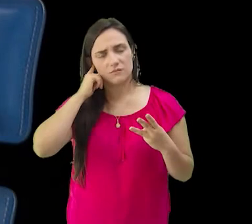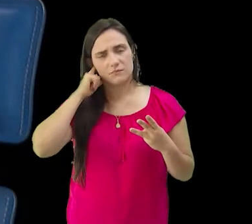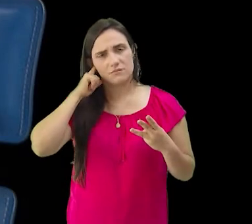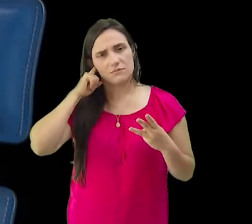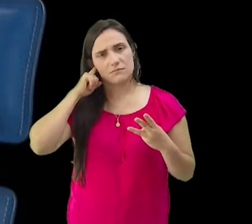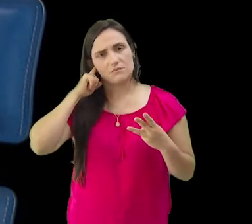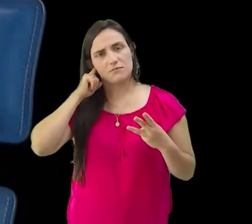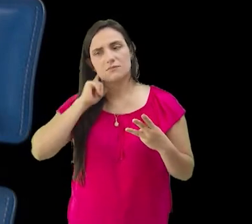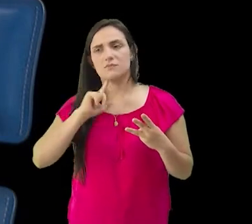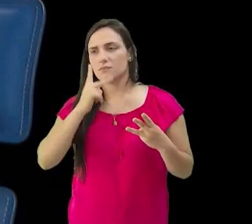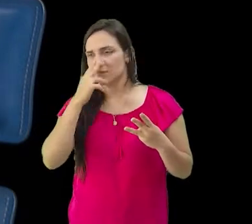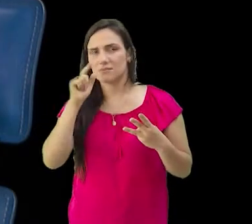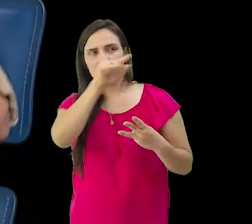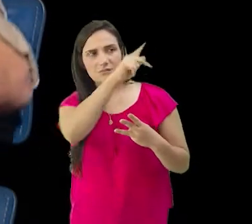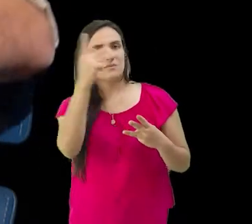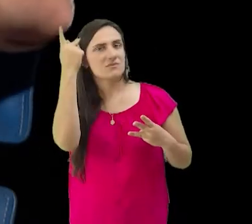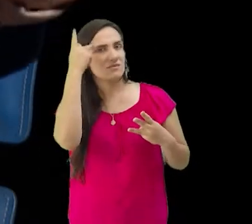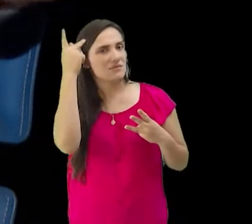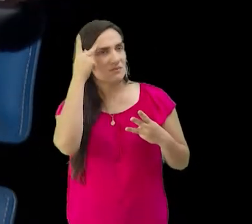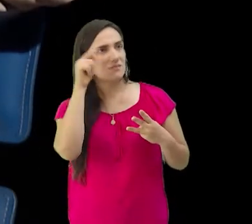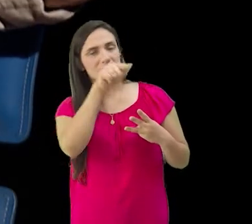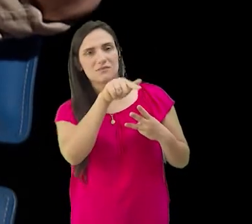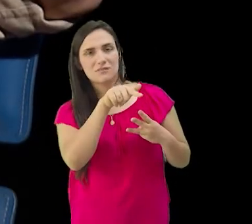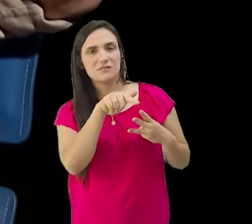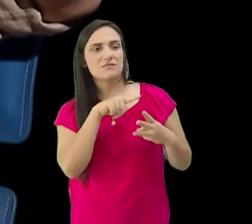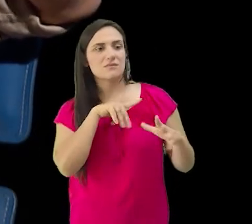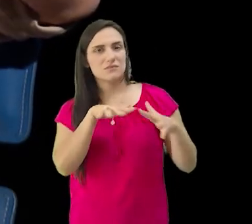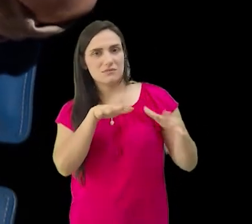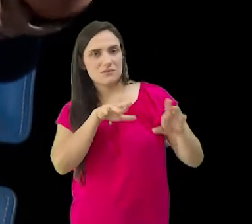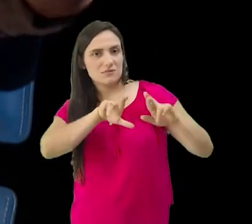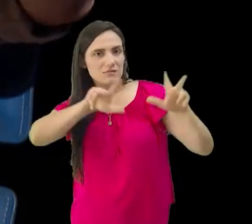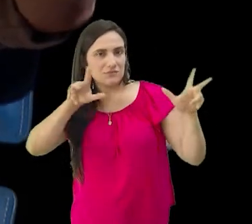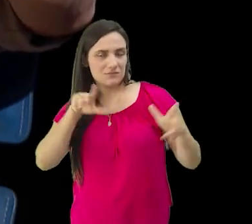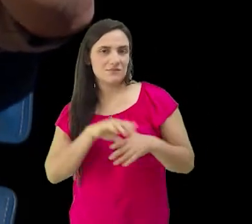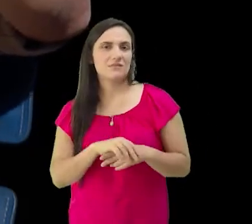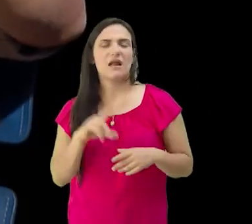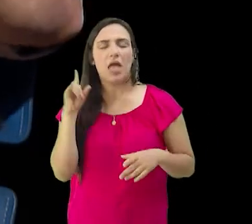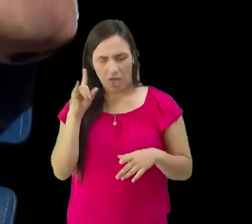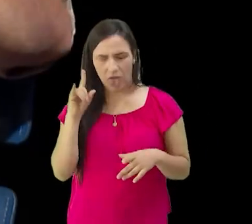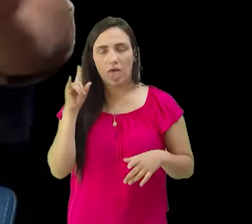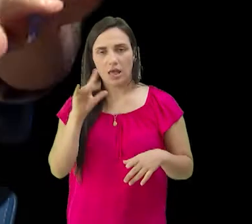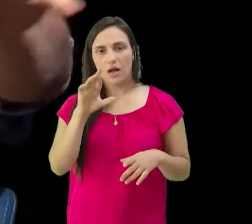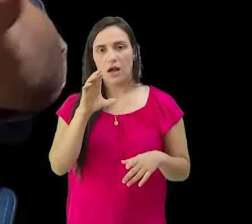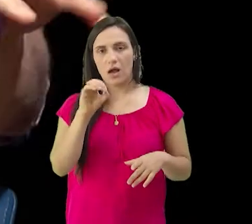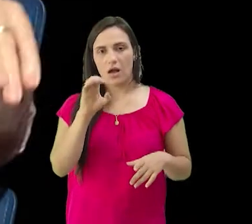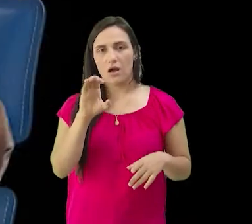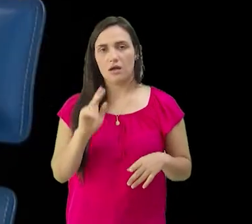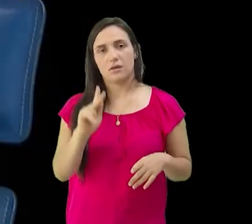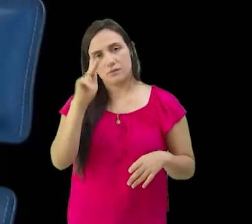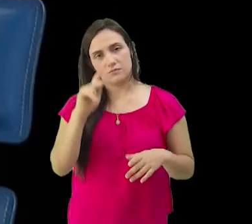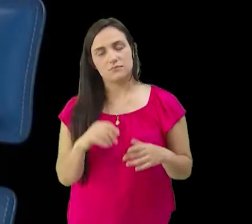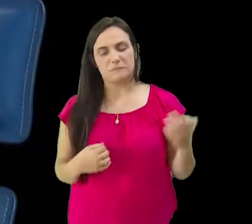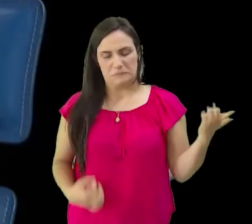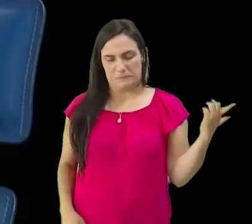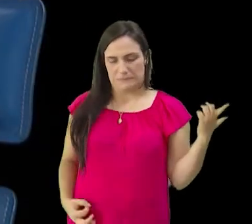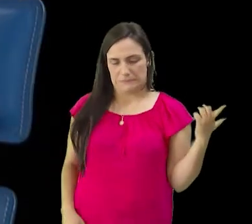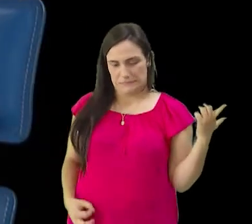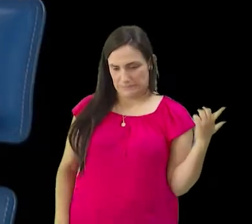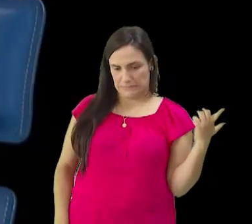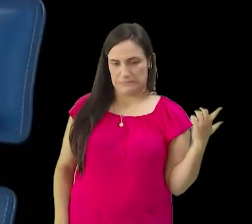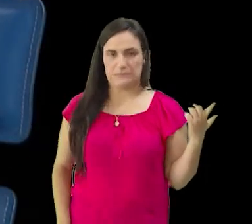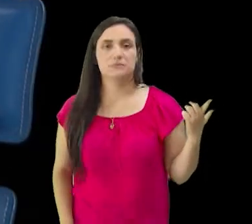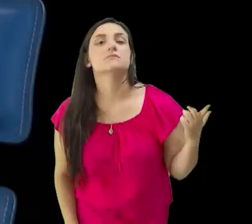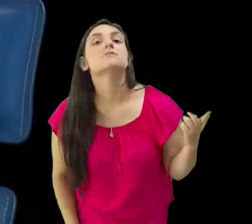Gerry já era mais... Já estava nessa coisa em São Paulo, com os Incontroláveis, mais a área do rock and roll, né?